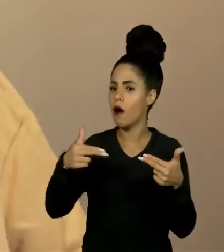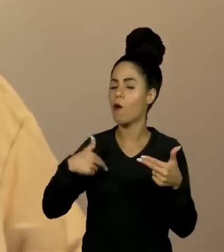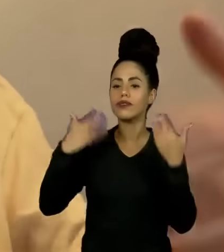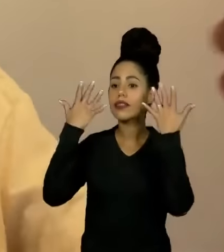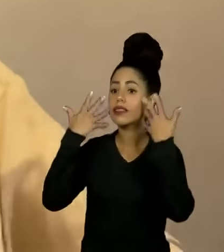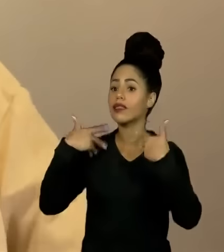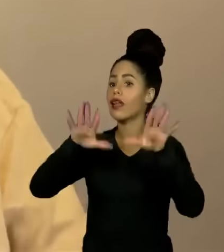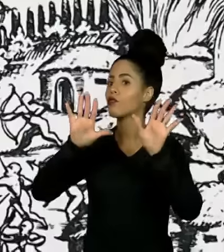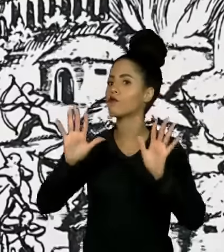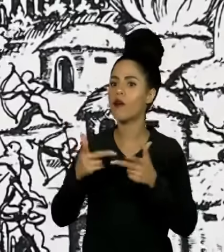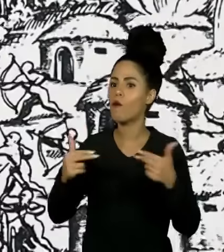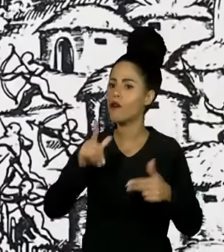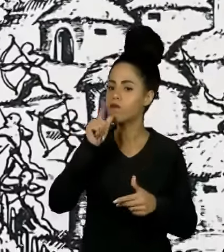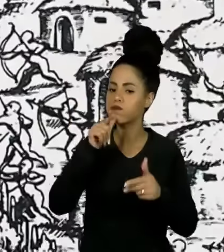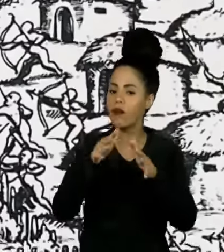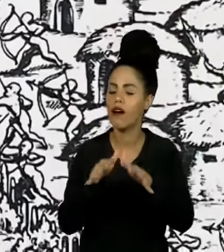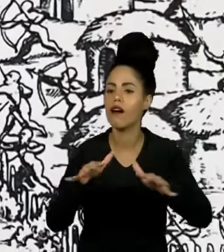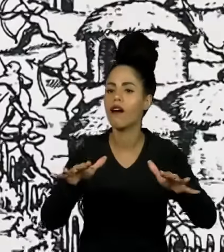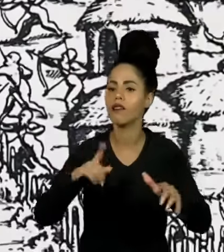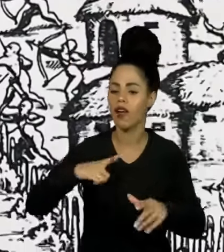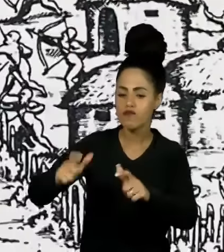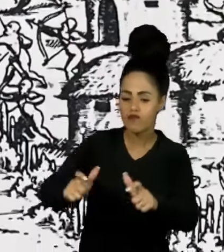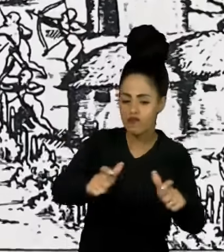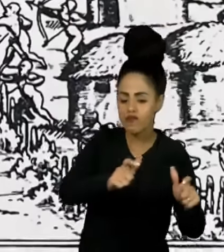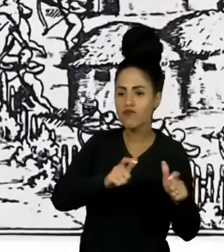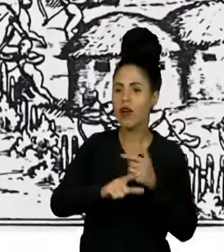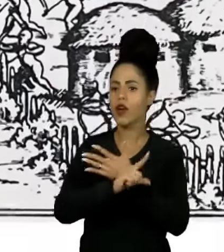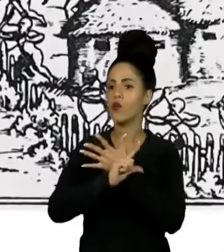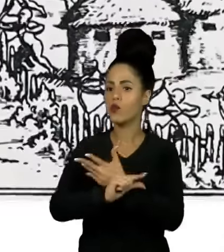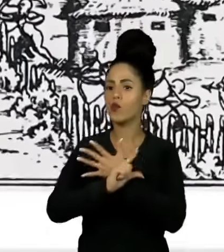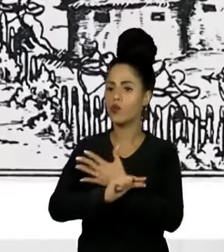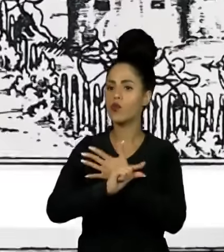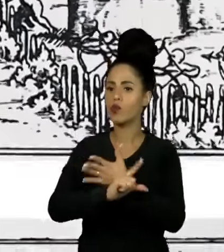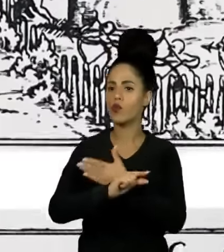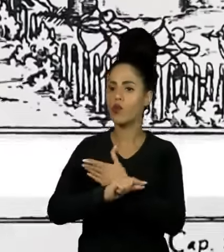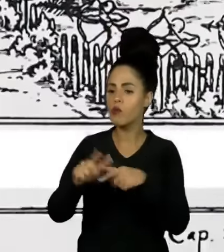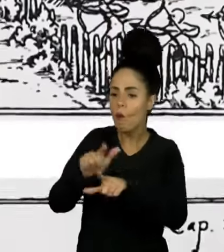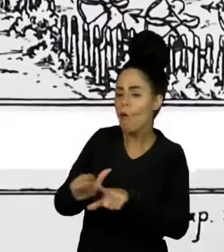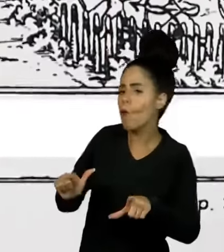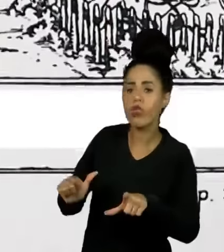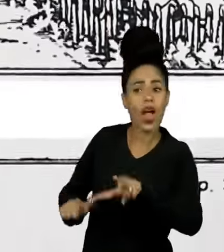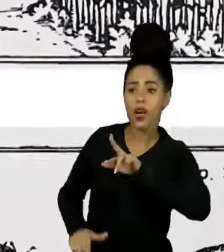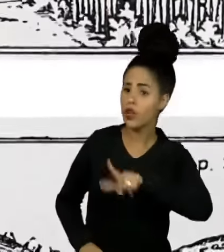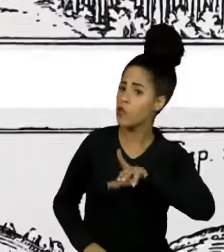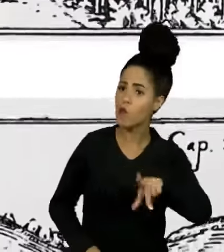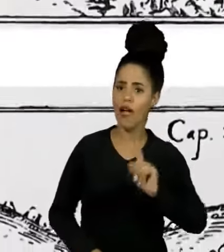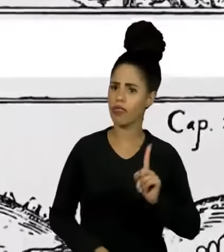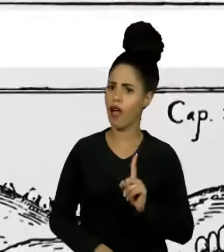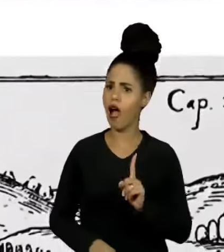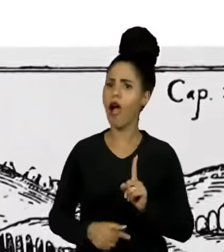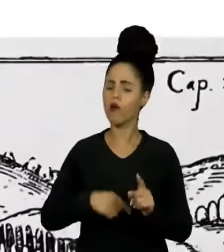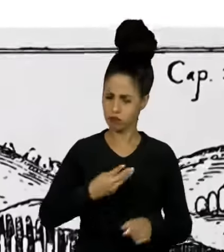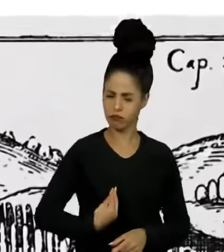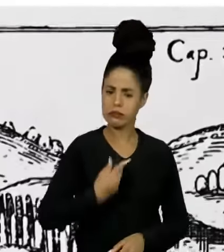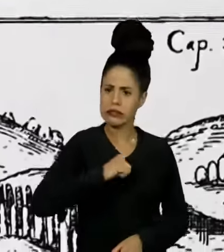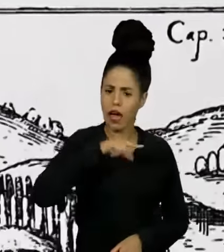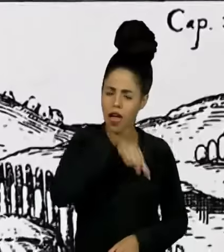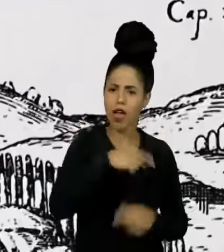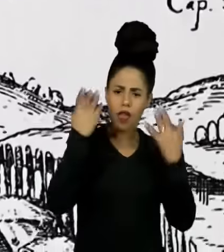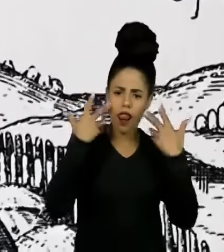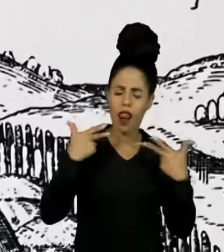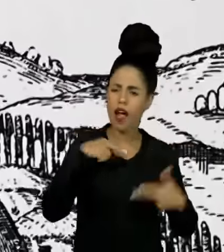natural, circulação de águas. Tem-se falado do Pantanal como um espaço vazio. E isso é uma barbaridade. O Pantanal nunca